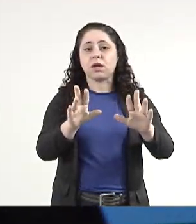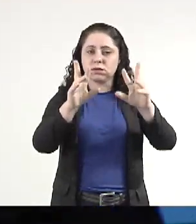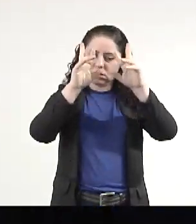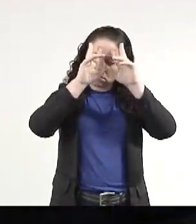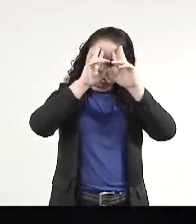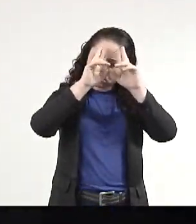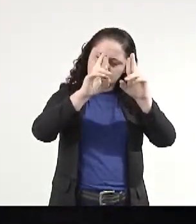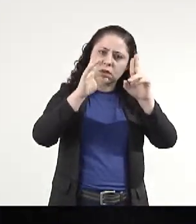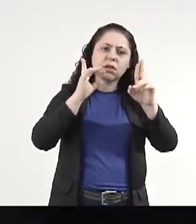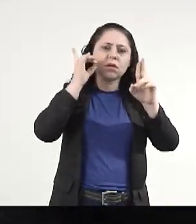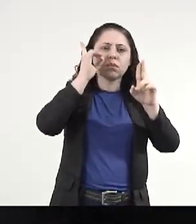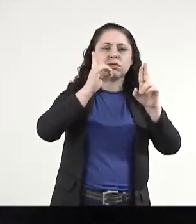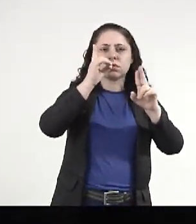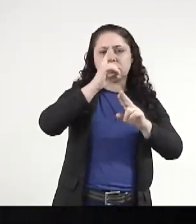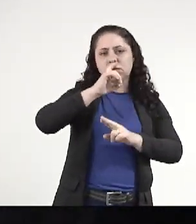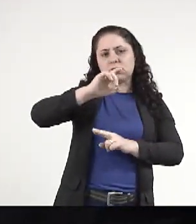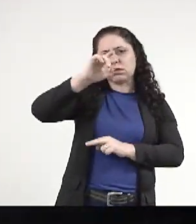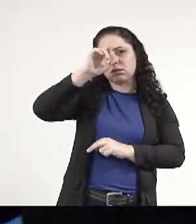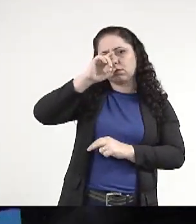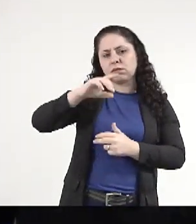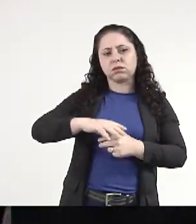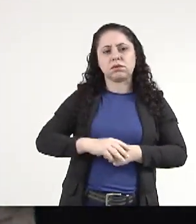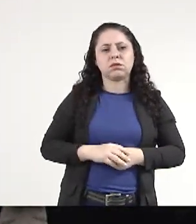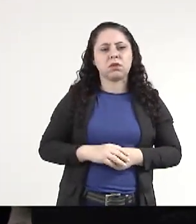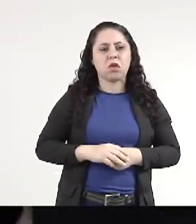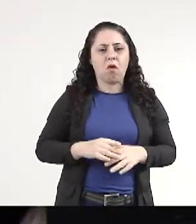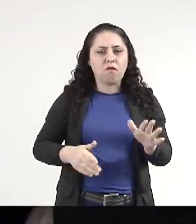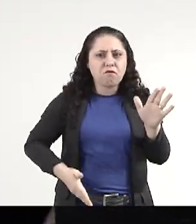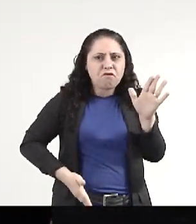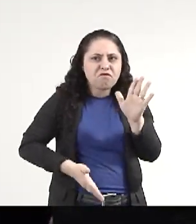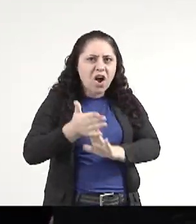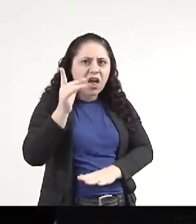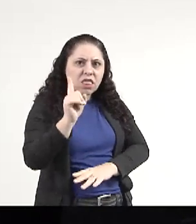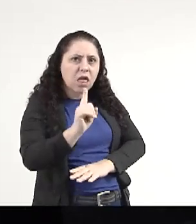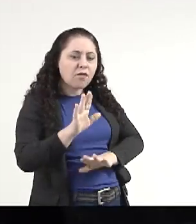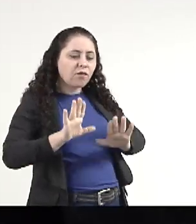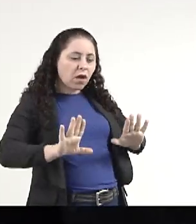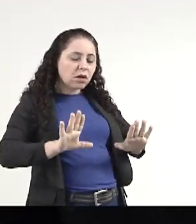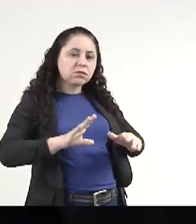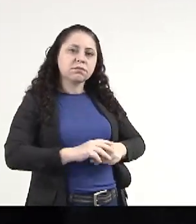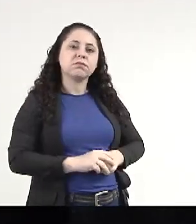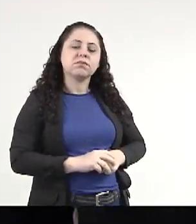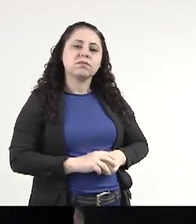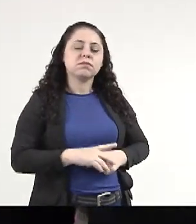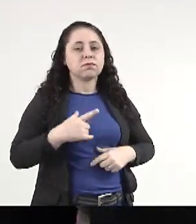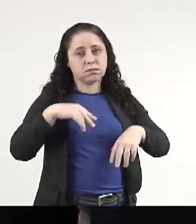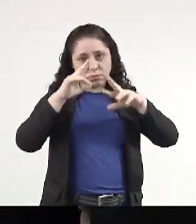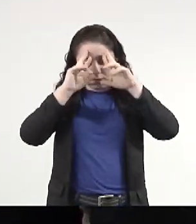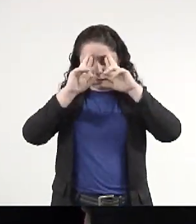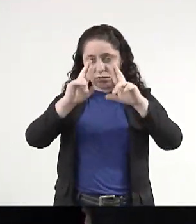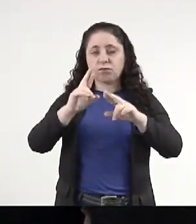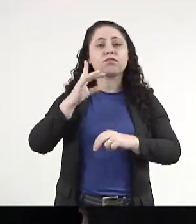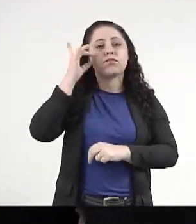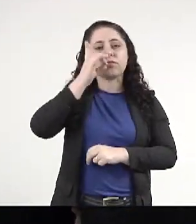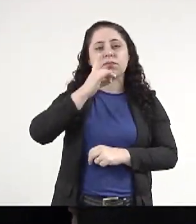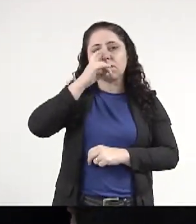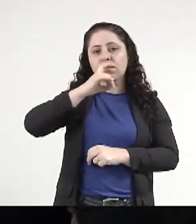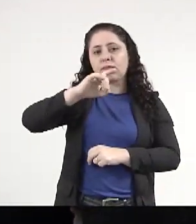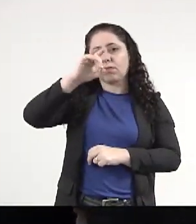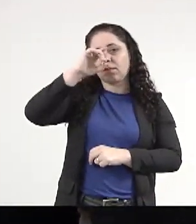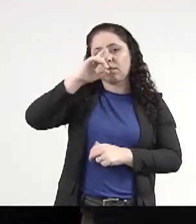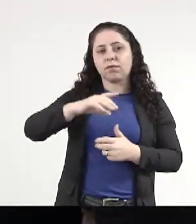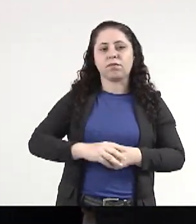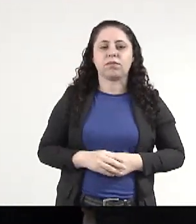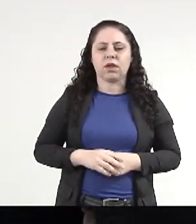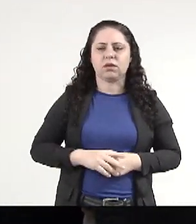o deputado Zeca, não fuja do plenário. Não fuja do plenário. Eu respeito o deputado Zeca do PT,